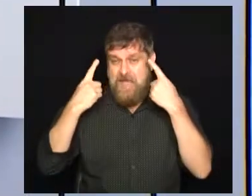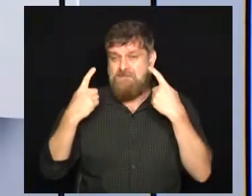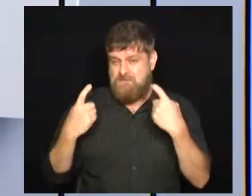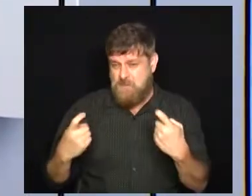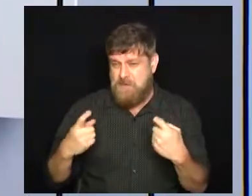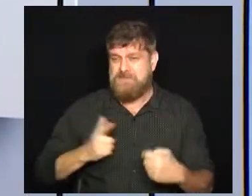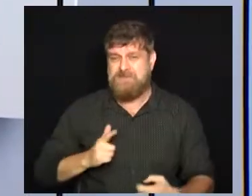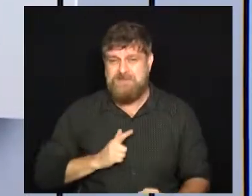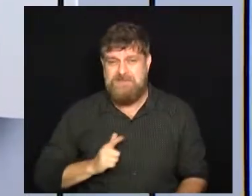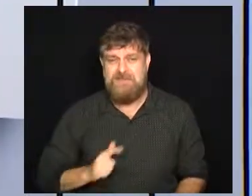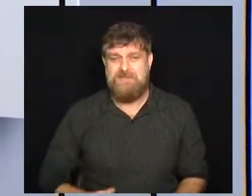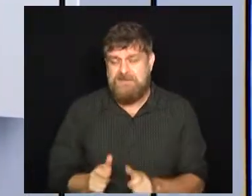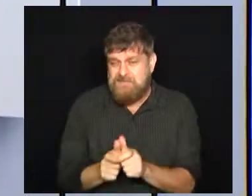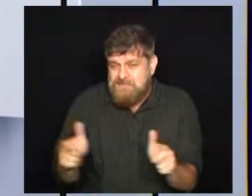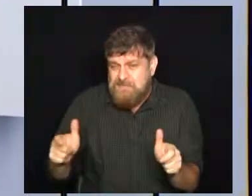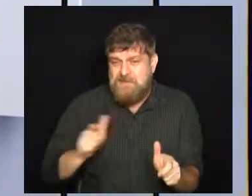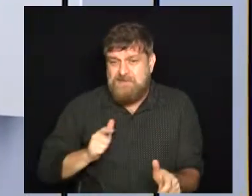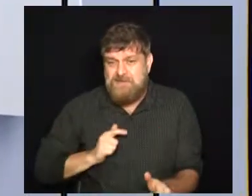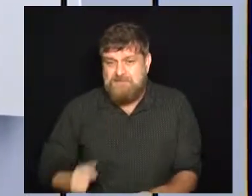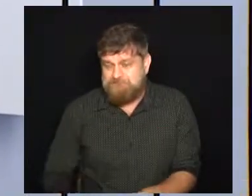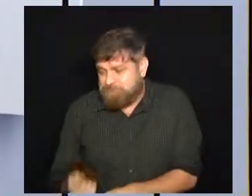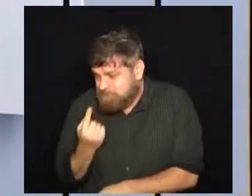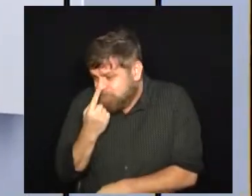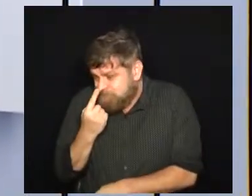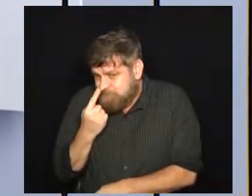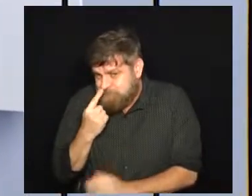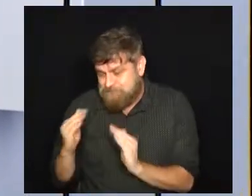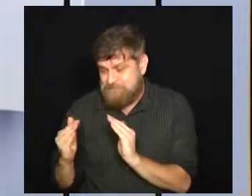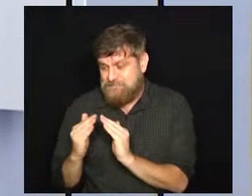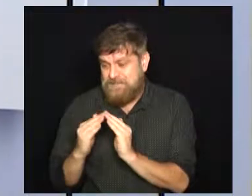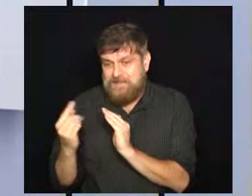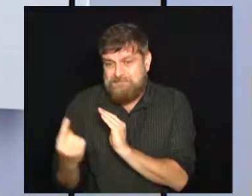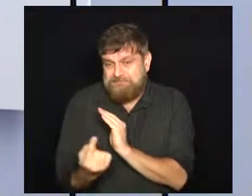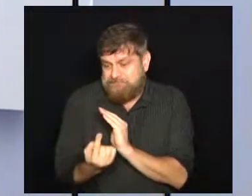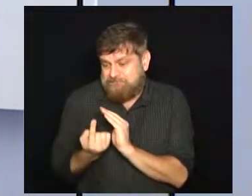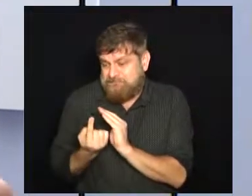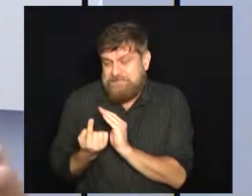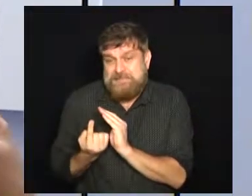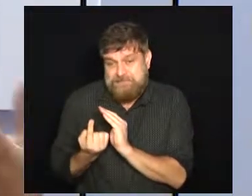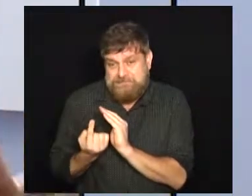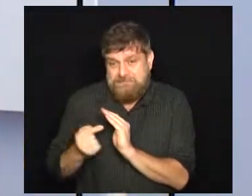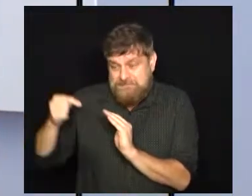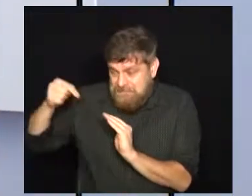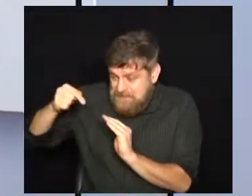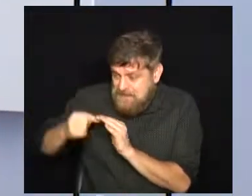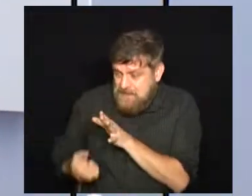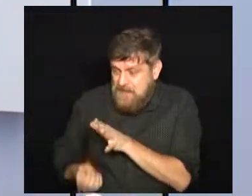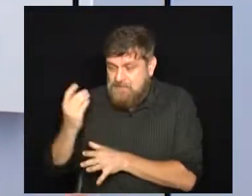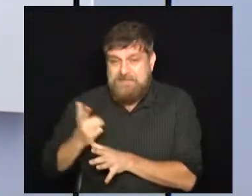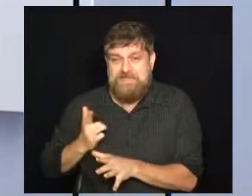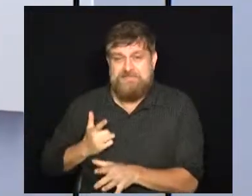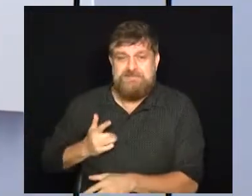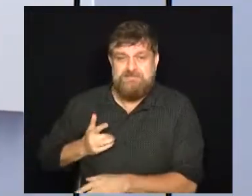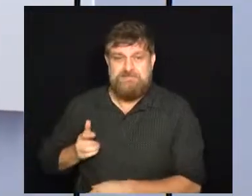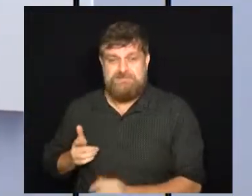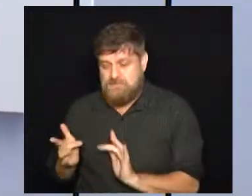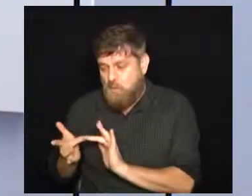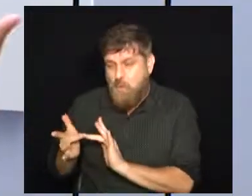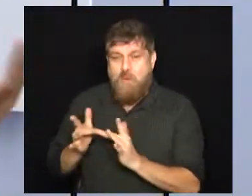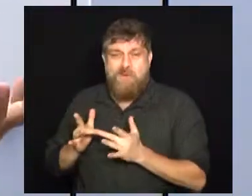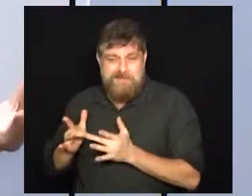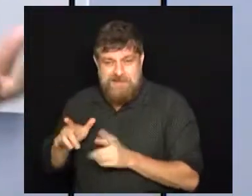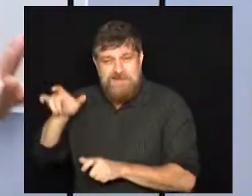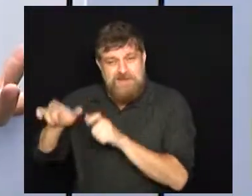em grande medida, ela é uma violência íntima, ela acontece dentro de casa, em relações afetivas. Isso torna muito